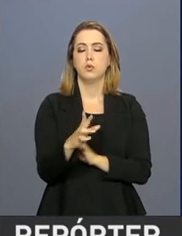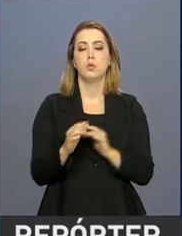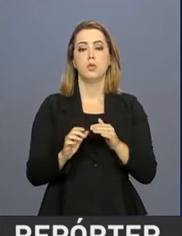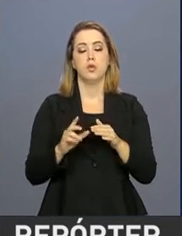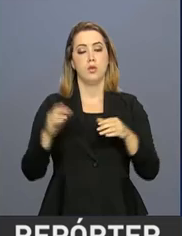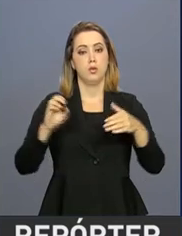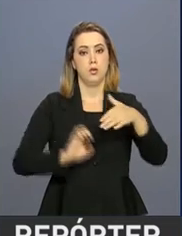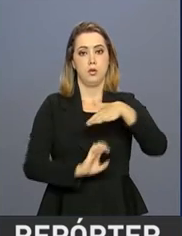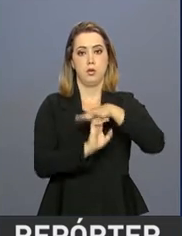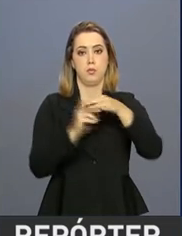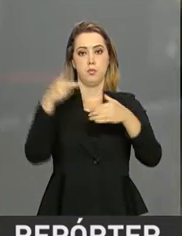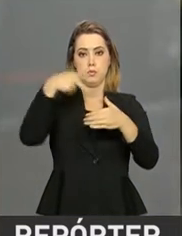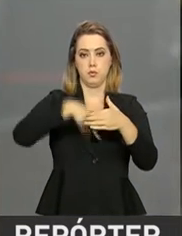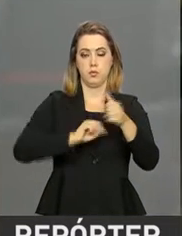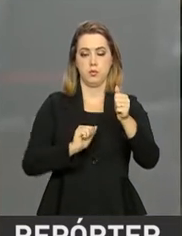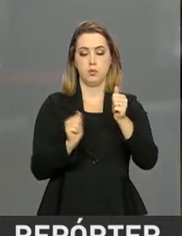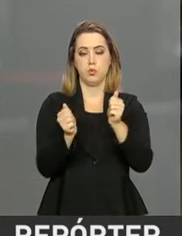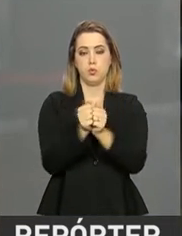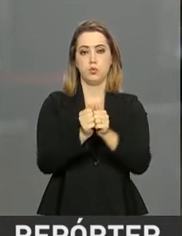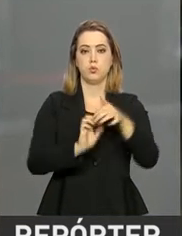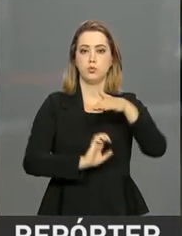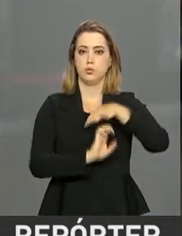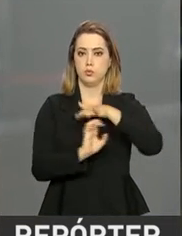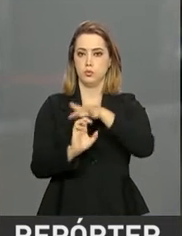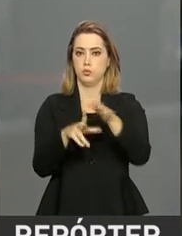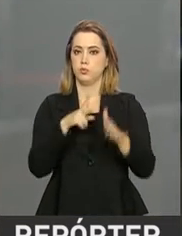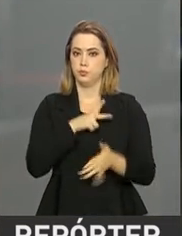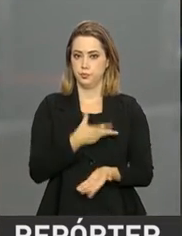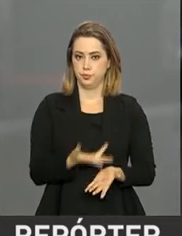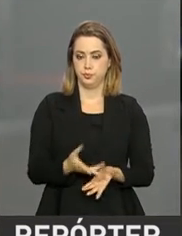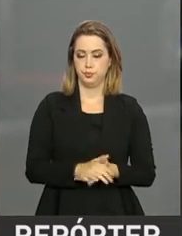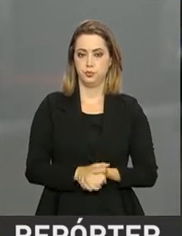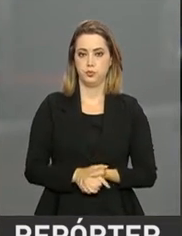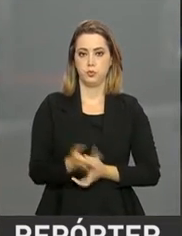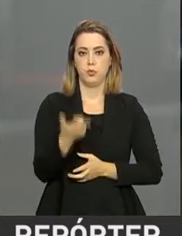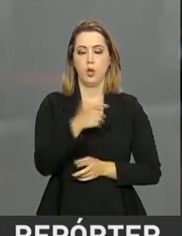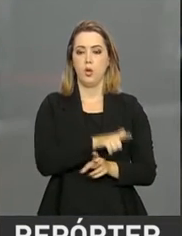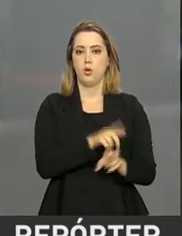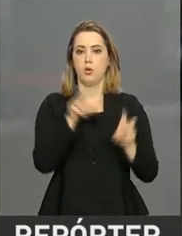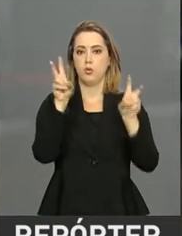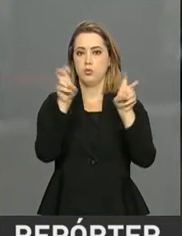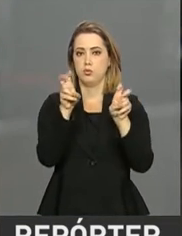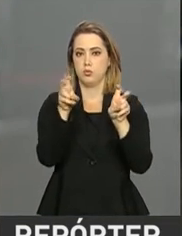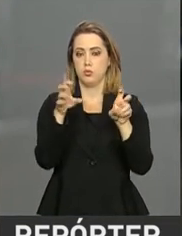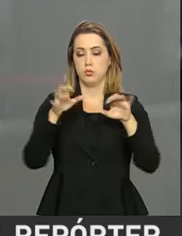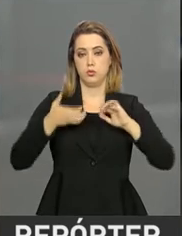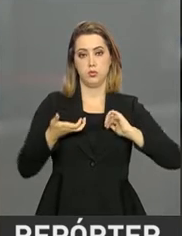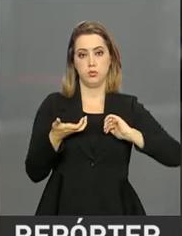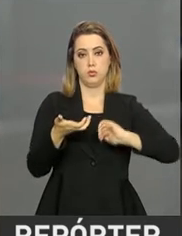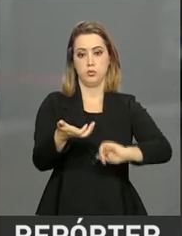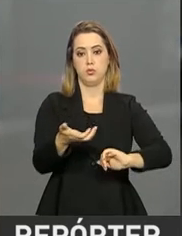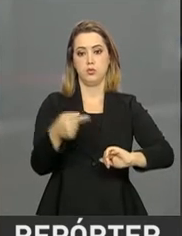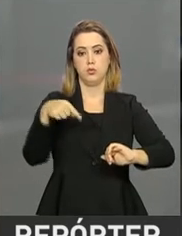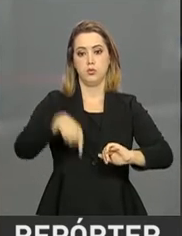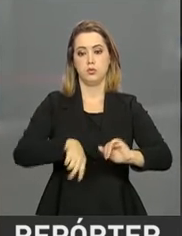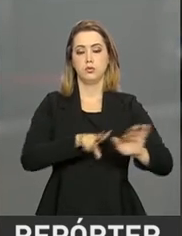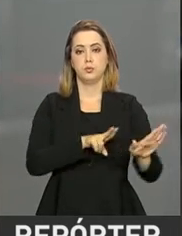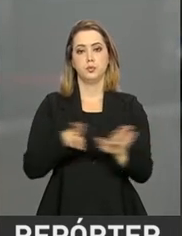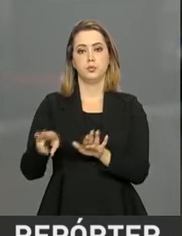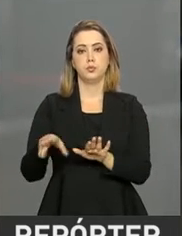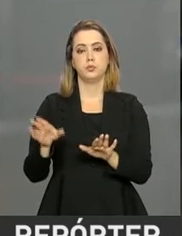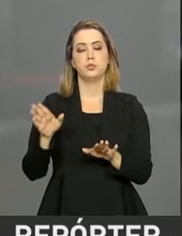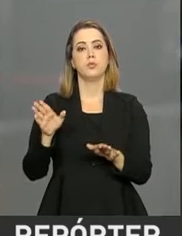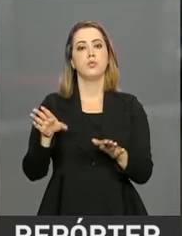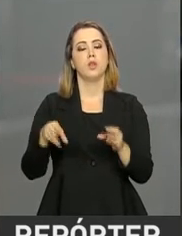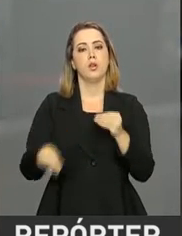é privado outro assunto que deve movimentar a câmara dos deputados nesta semana é a votação da